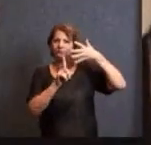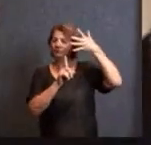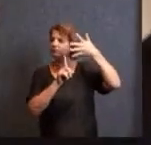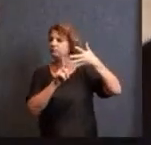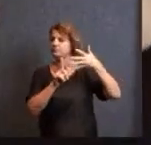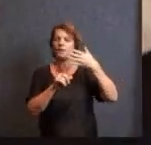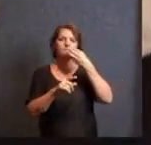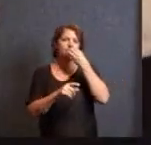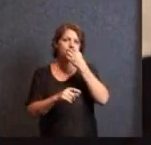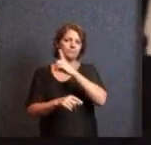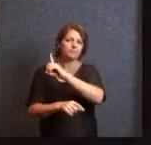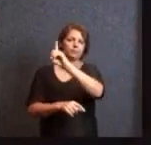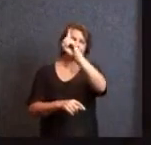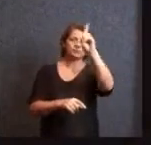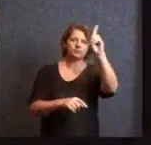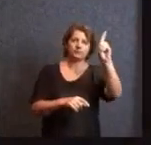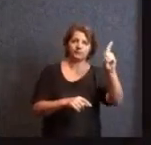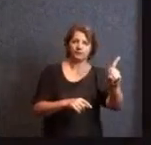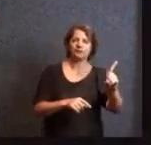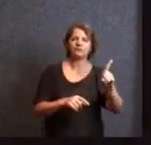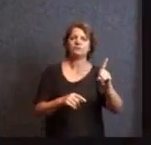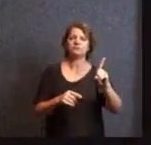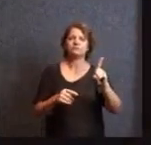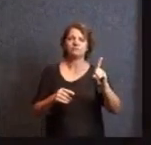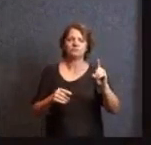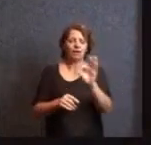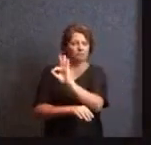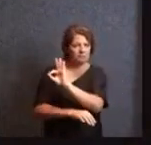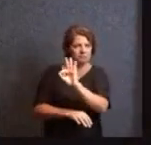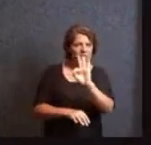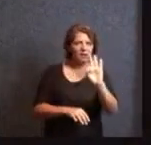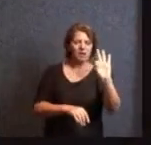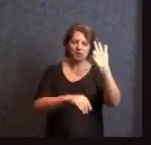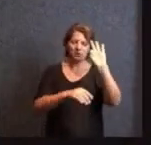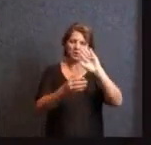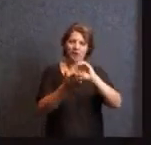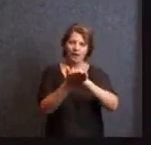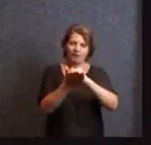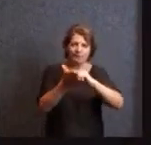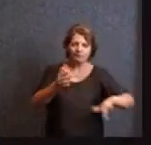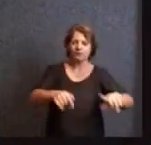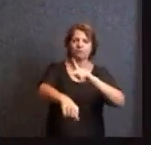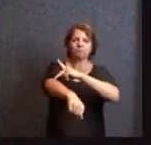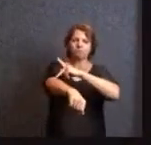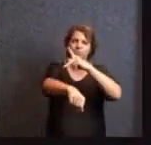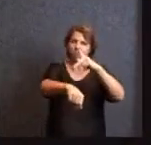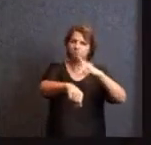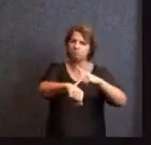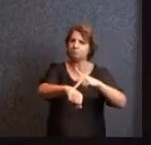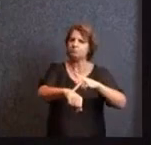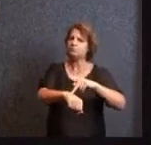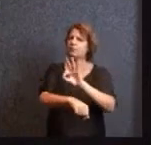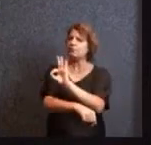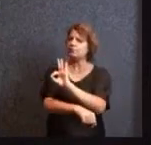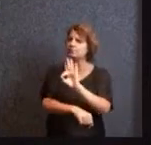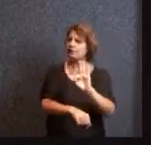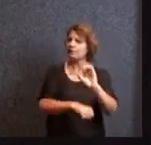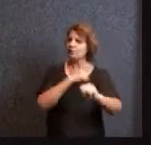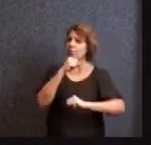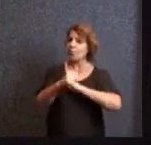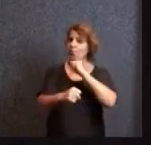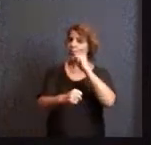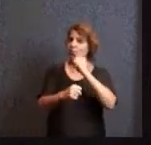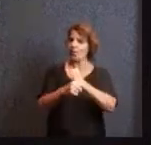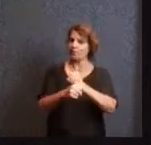Bom dia. Uma excelente jornada pedagógica para todos nós e um excelente ano letivo para toda a